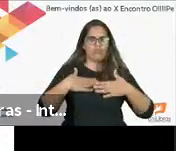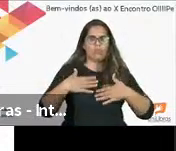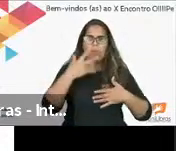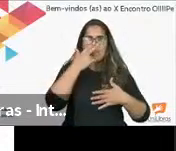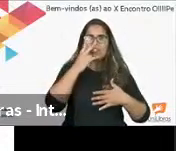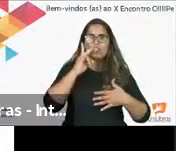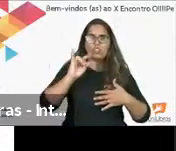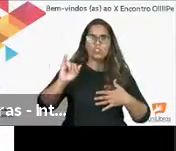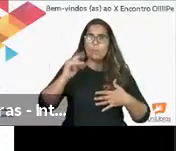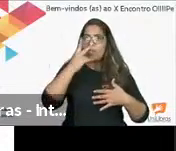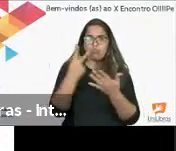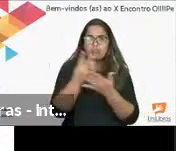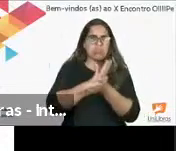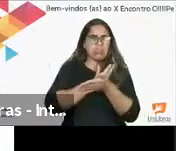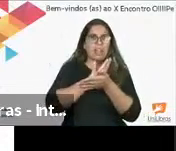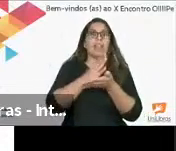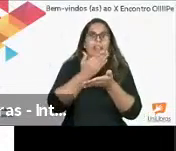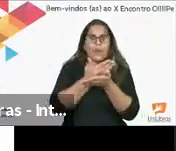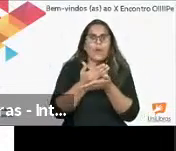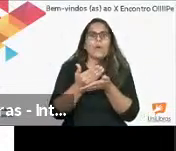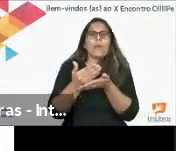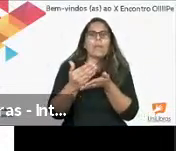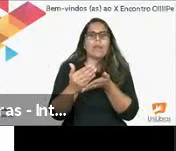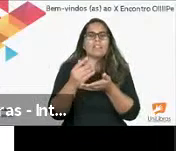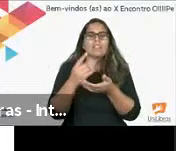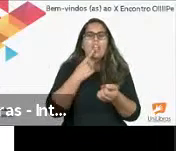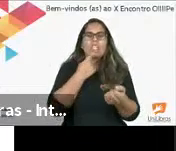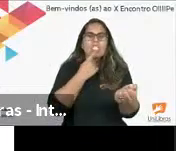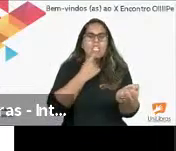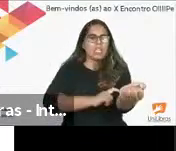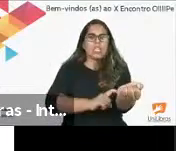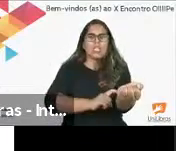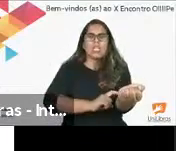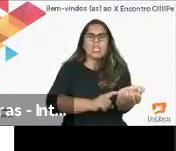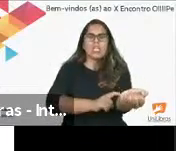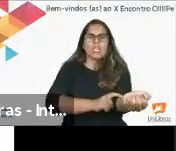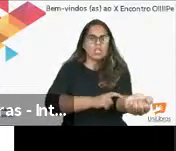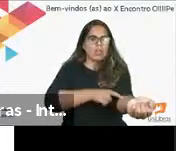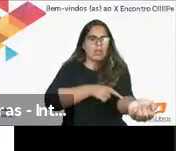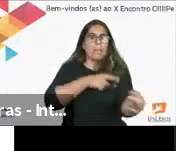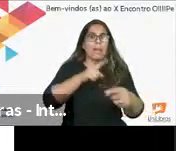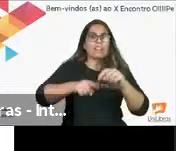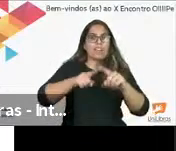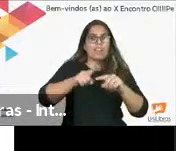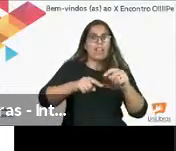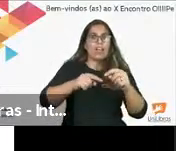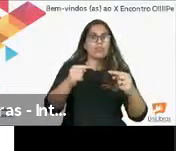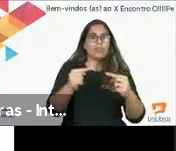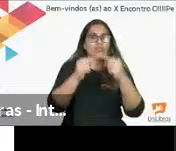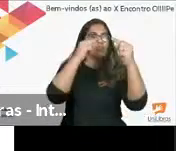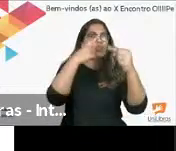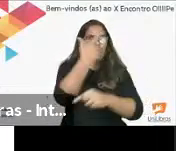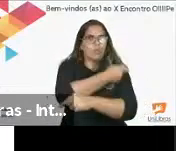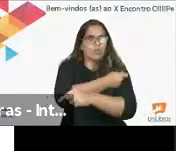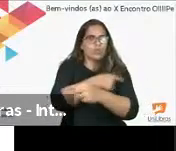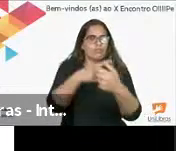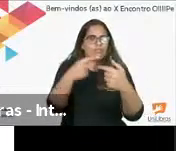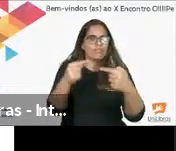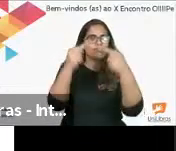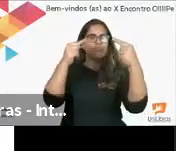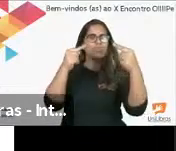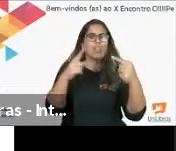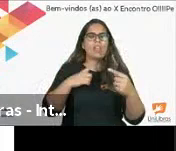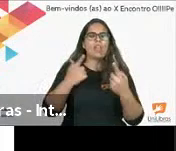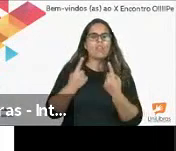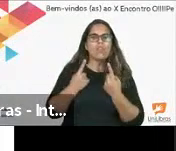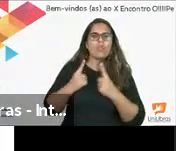estar acontecendo nada, começam a aparecer no sangue substâncias que reagem com o antígeno, que a gente chama de anticorpos. E